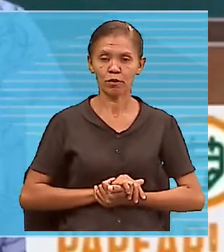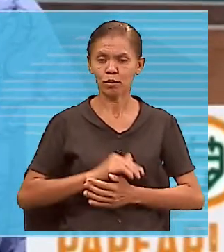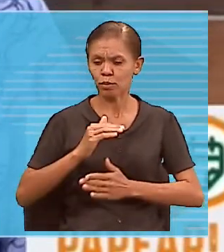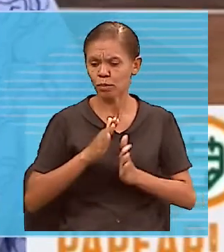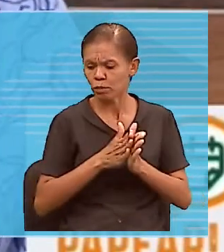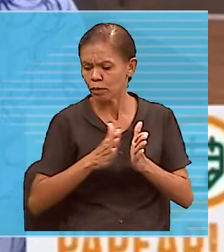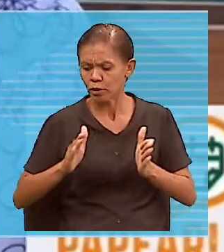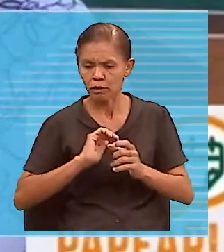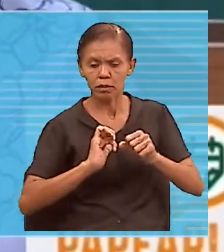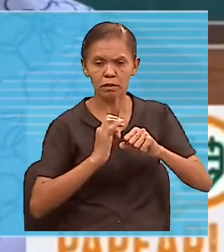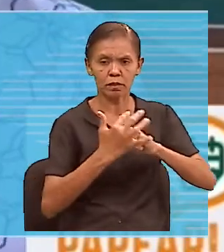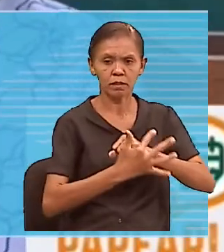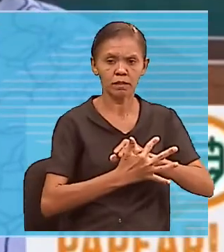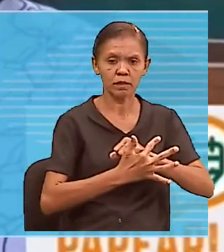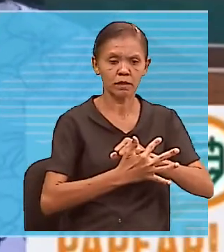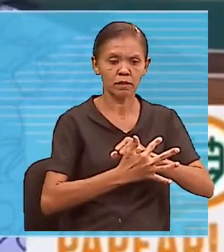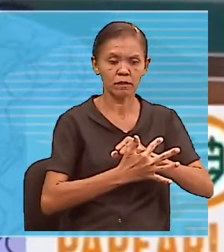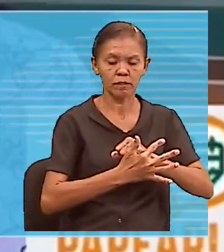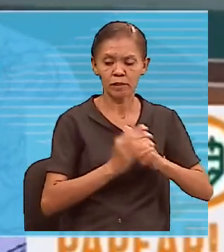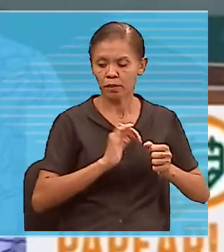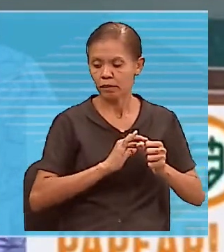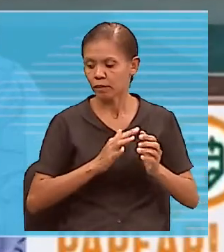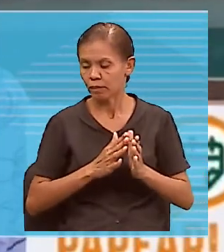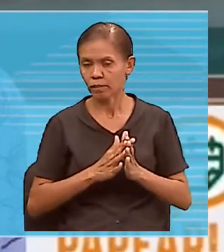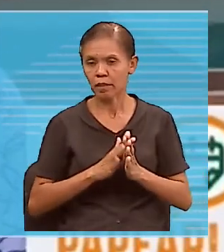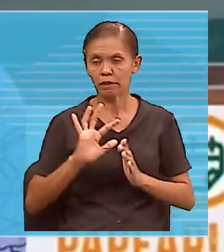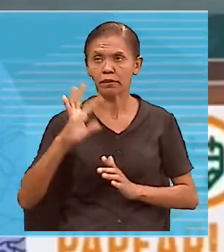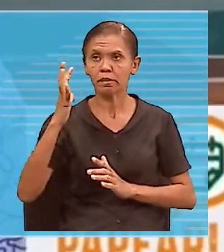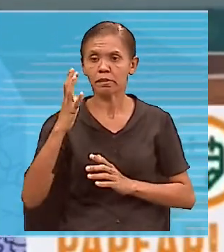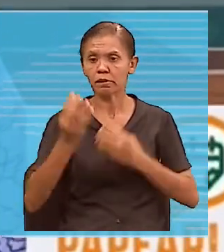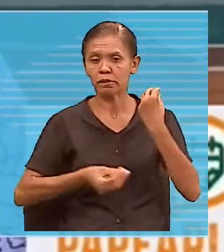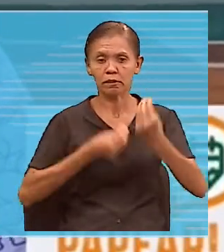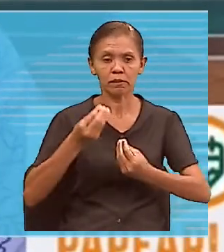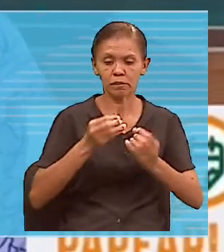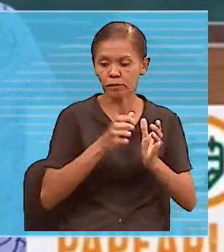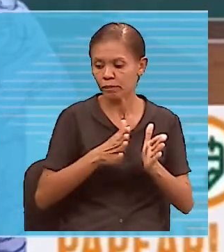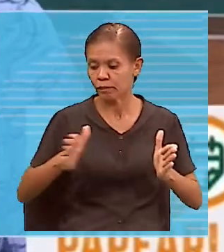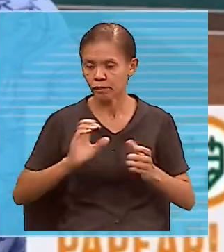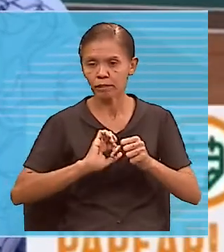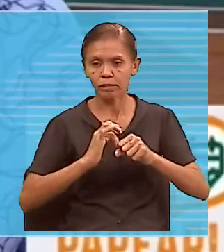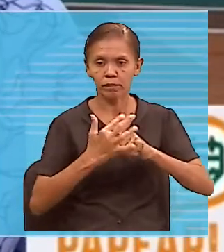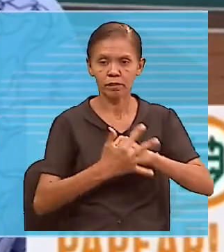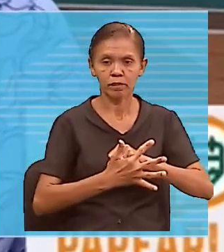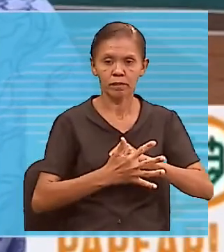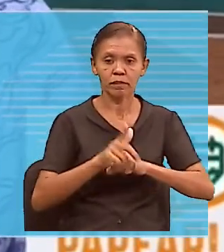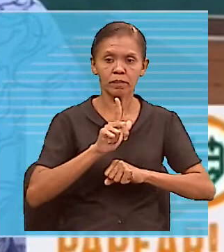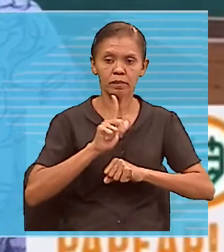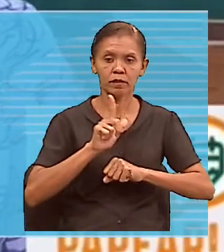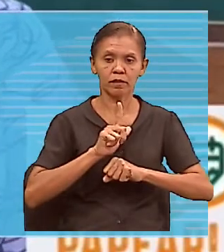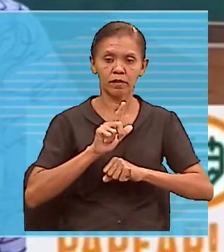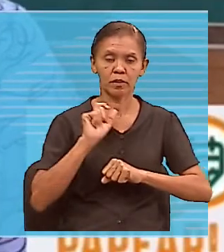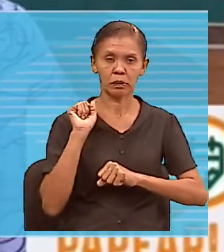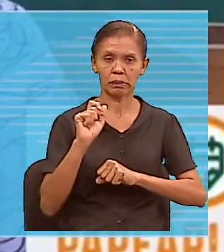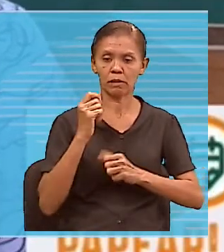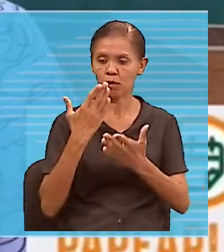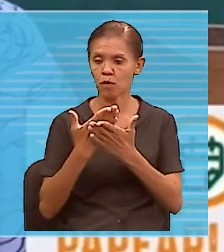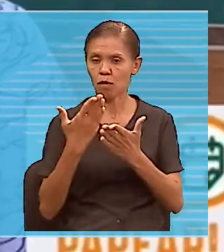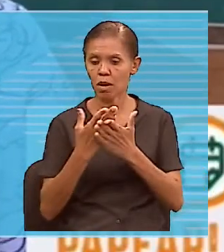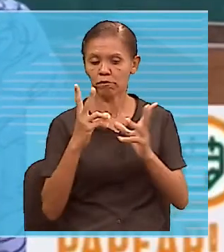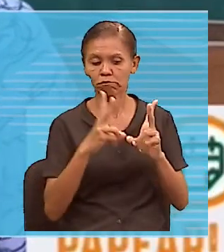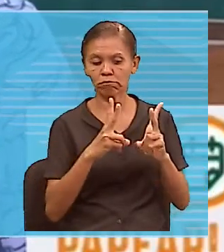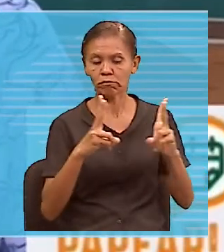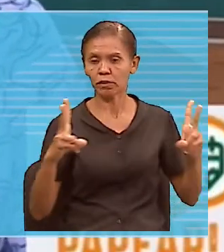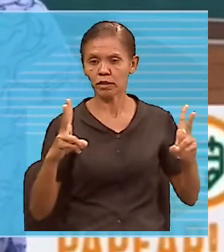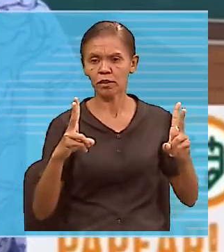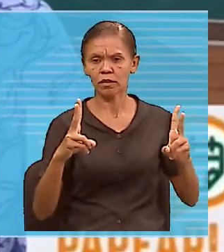essa questão da aula virtual que a gente não estava acostumado a ter. Então, houve essa precisão de um recurso a mais